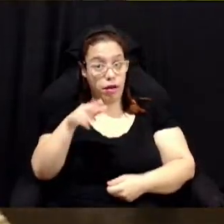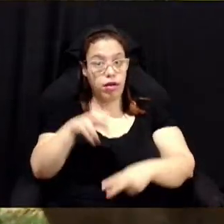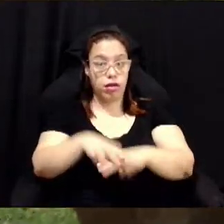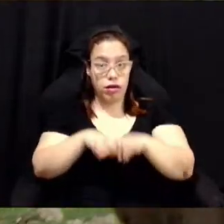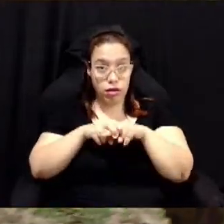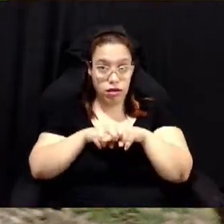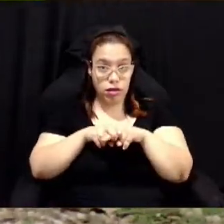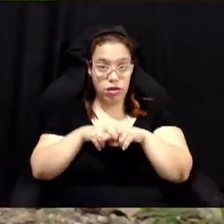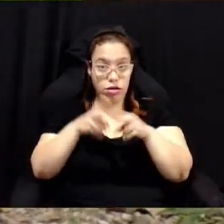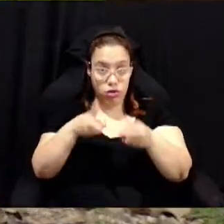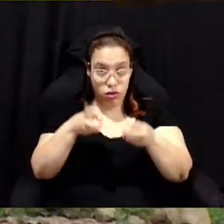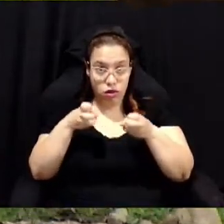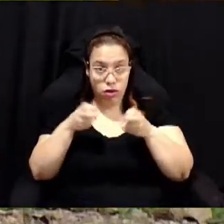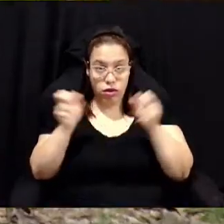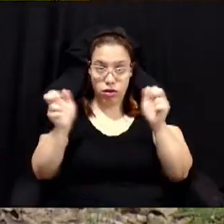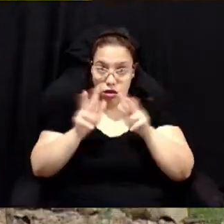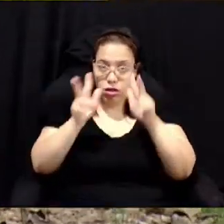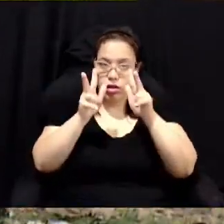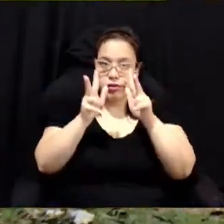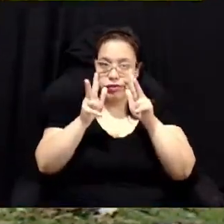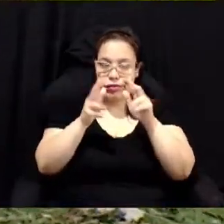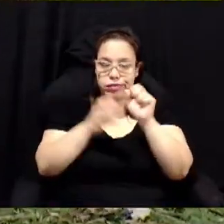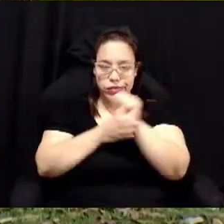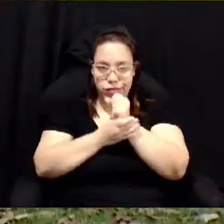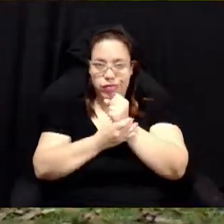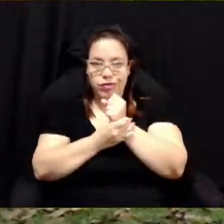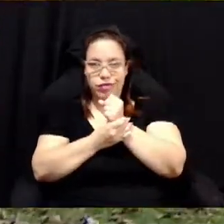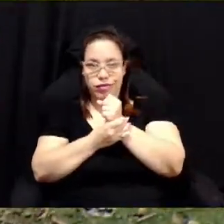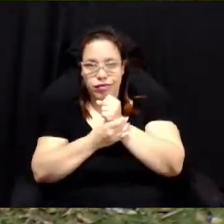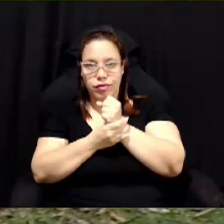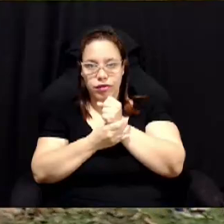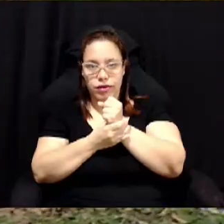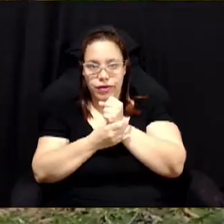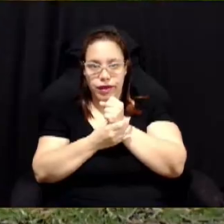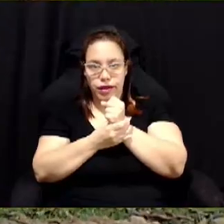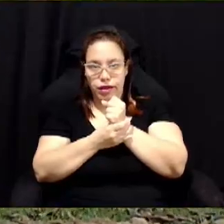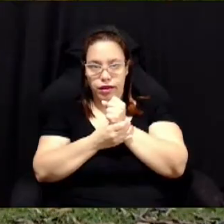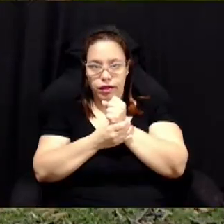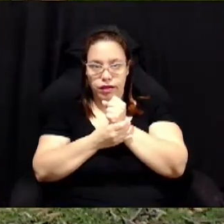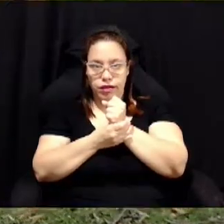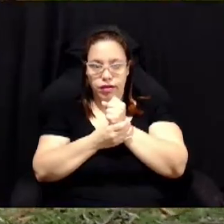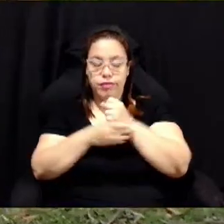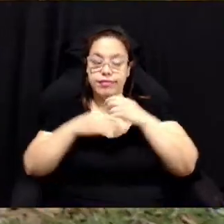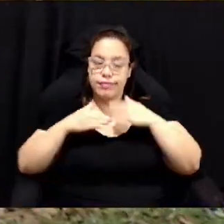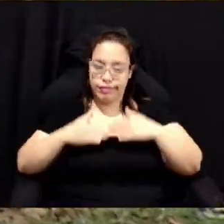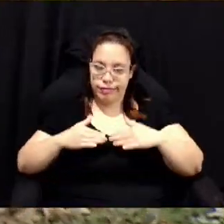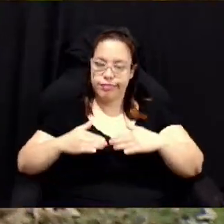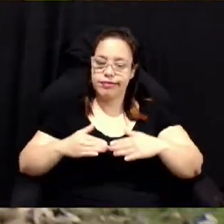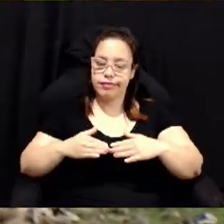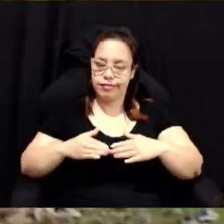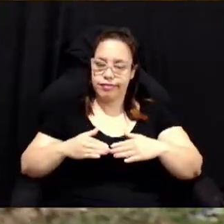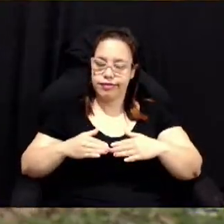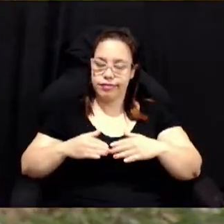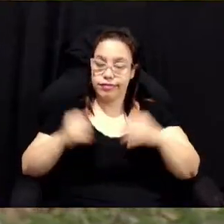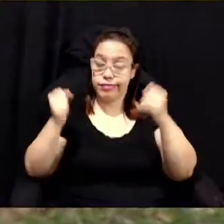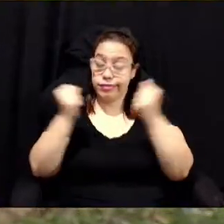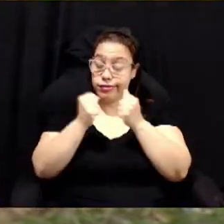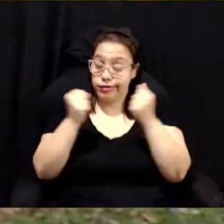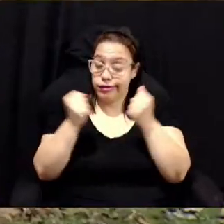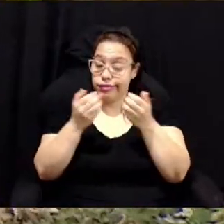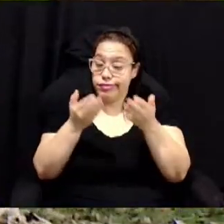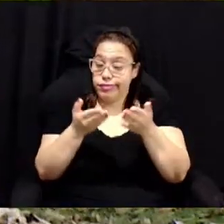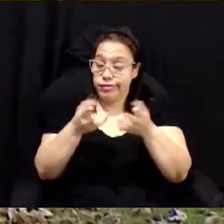observe os sinais para garantir que o animal esteja preparado fisicamente para esse tipo de exercício. A